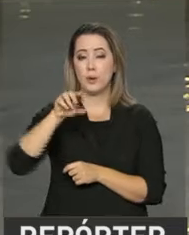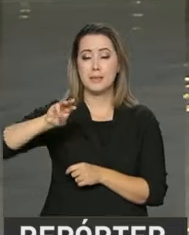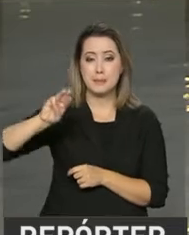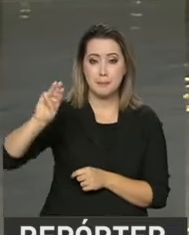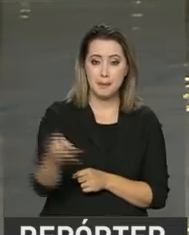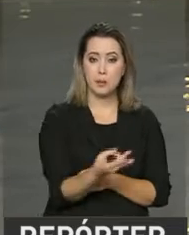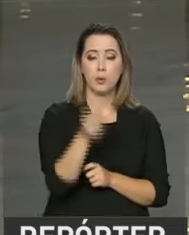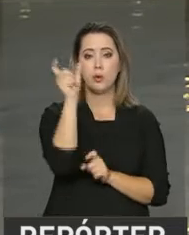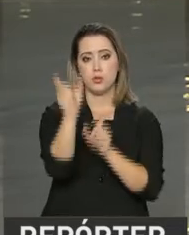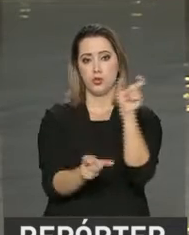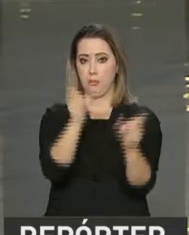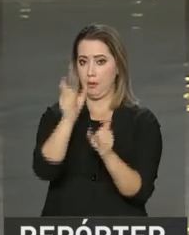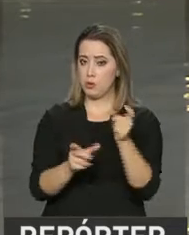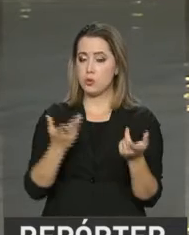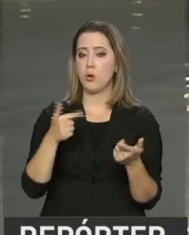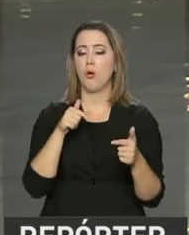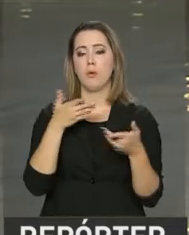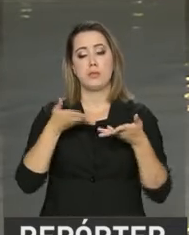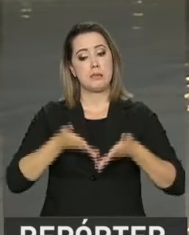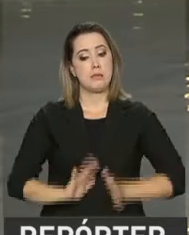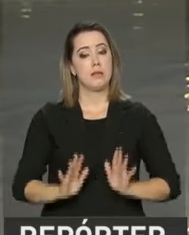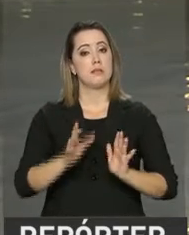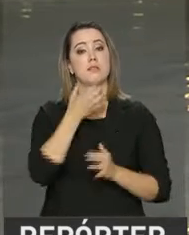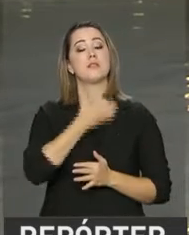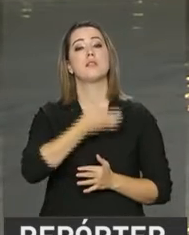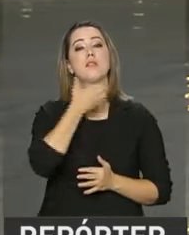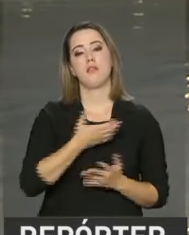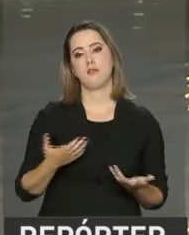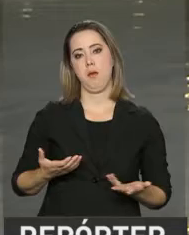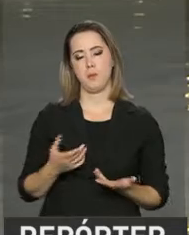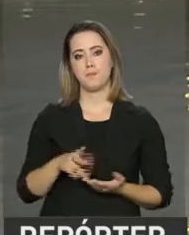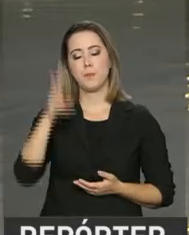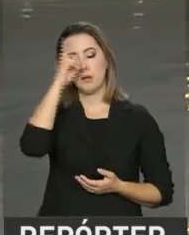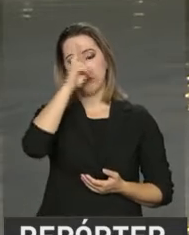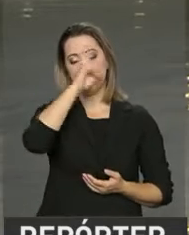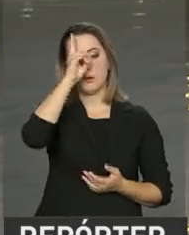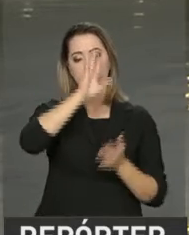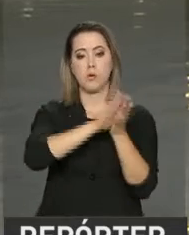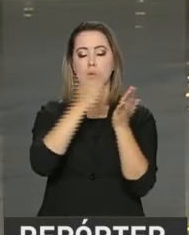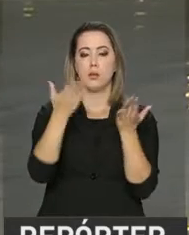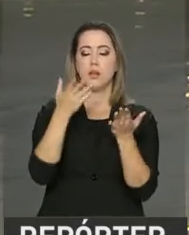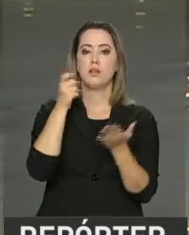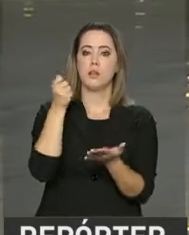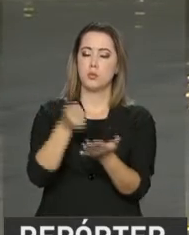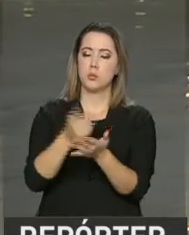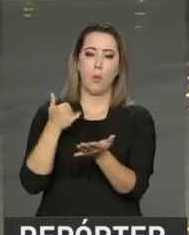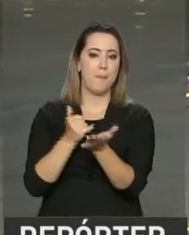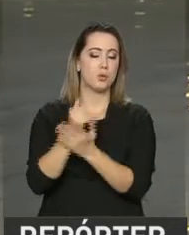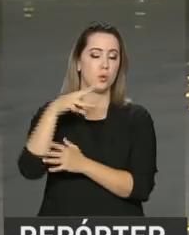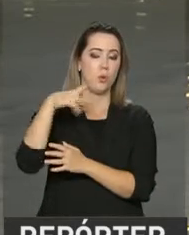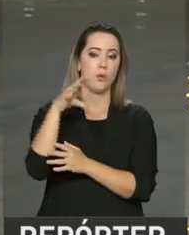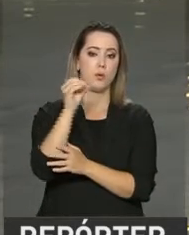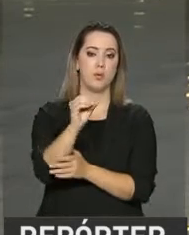e meio de trabalhadores que fazem aniversário em dezembro. Lembrando que o calendário de saques começou lá em